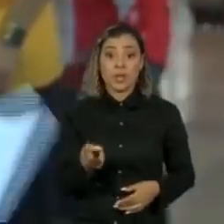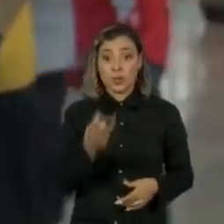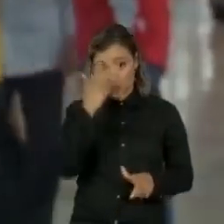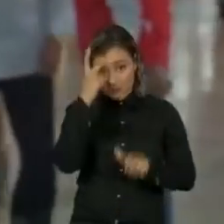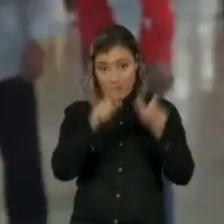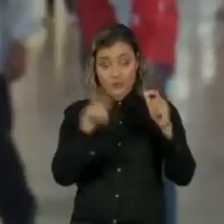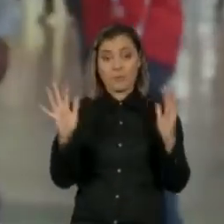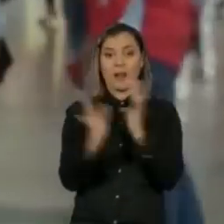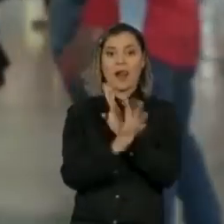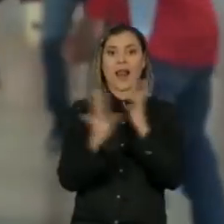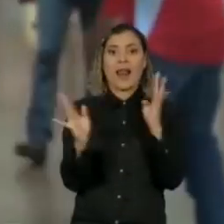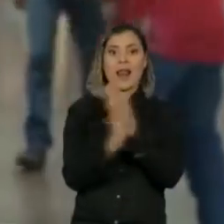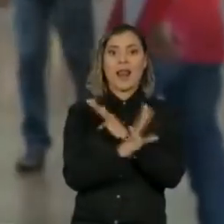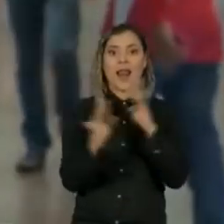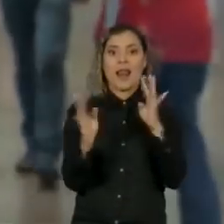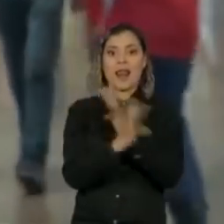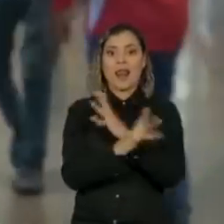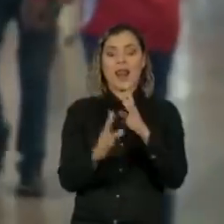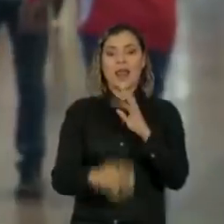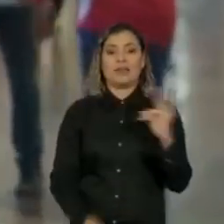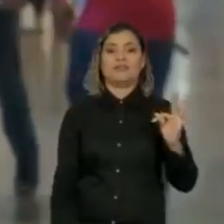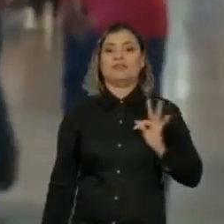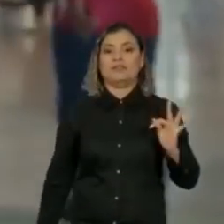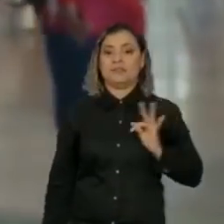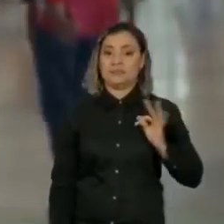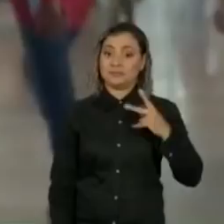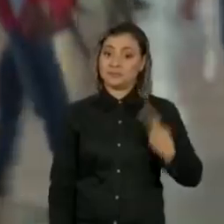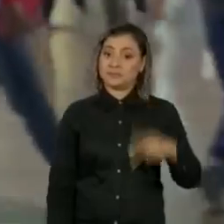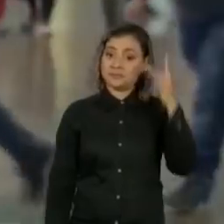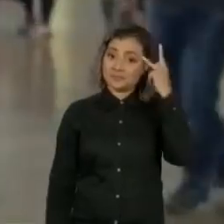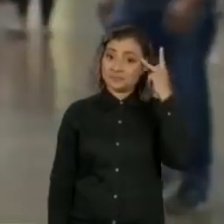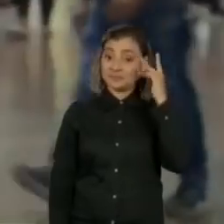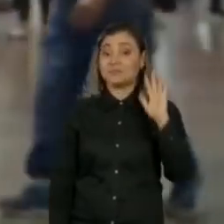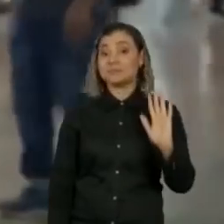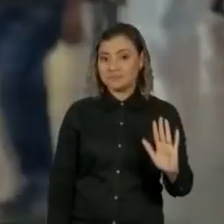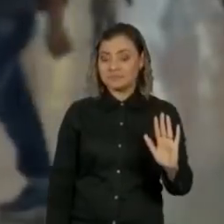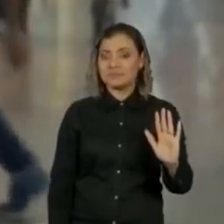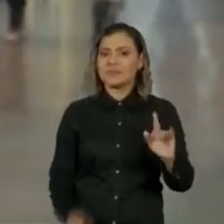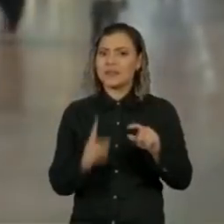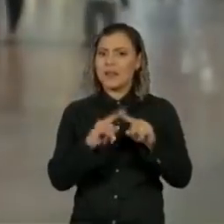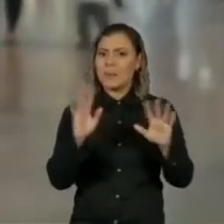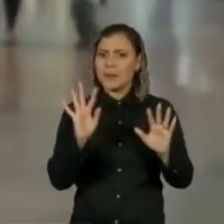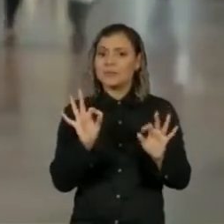de pessoas passaram pelos 3 terminais rodoviários aqui da capital paulista. Por isso, com as